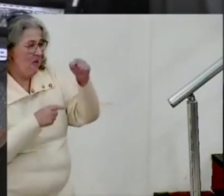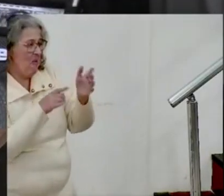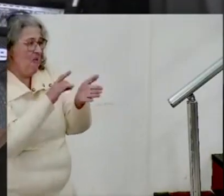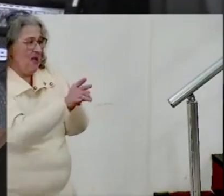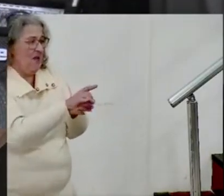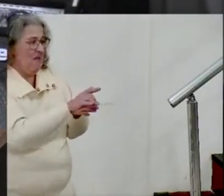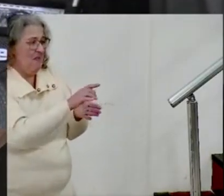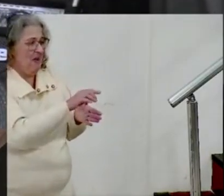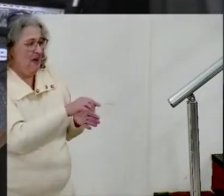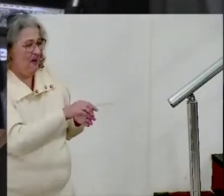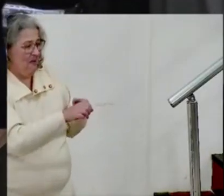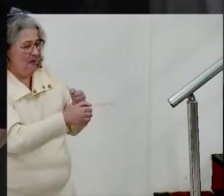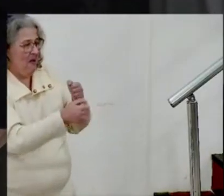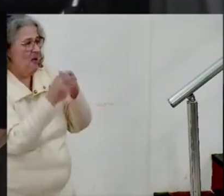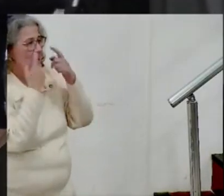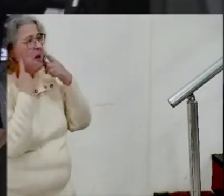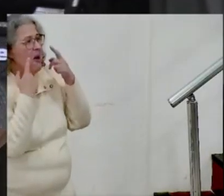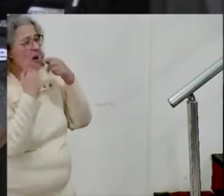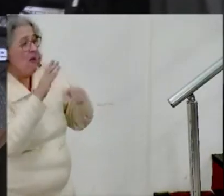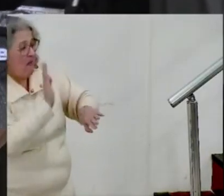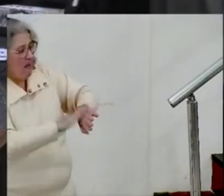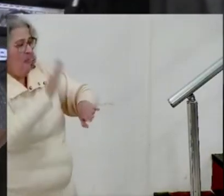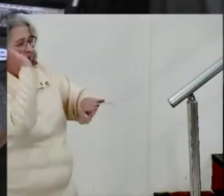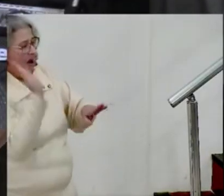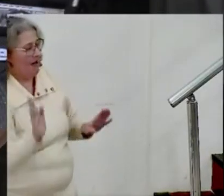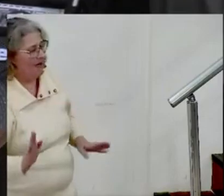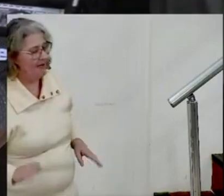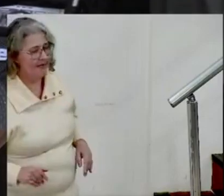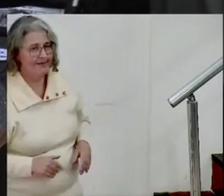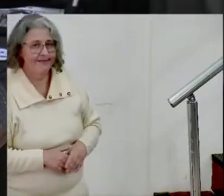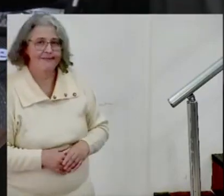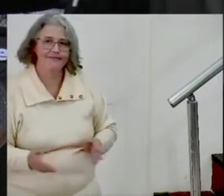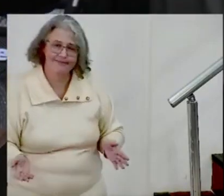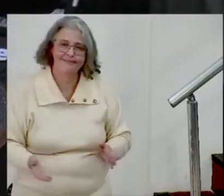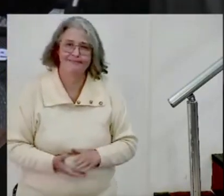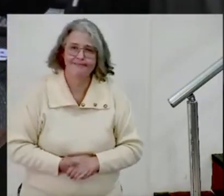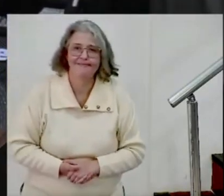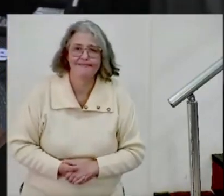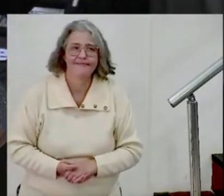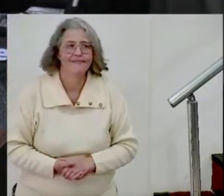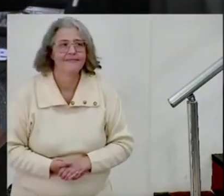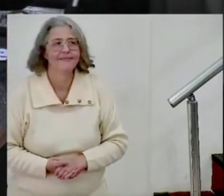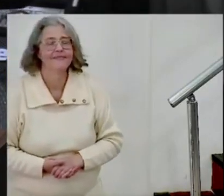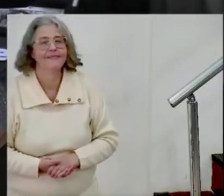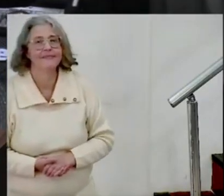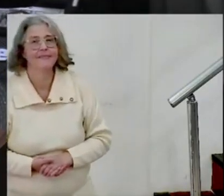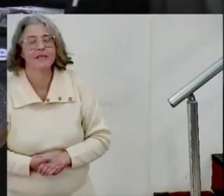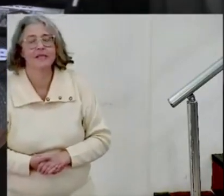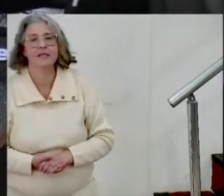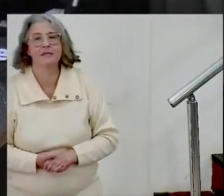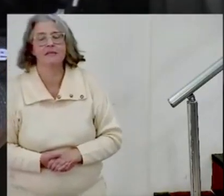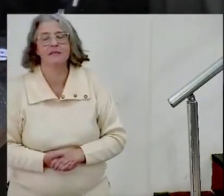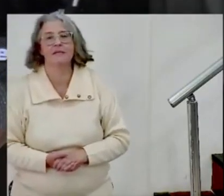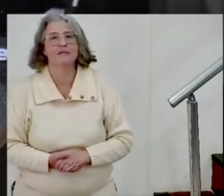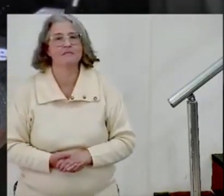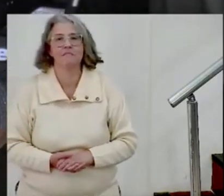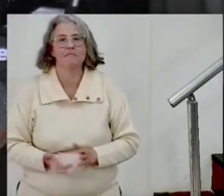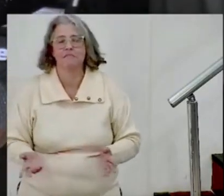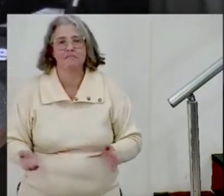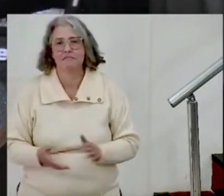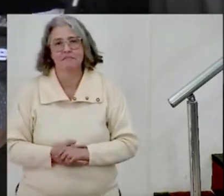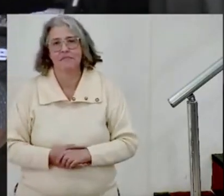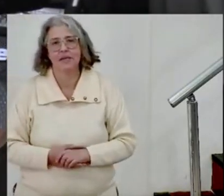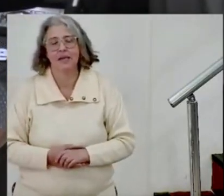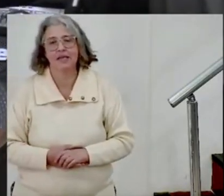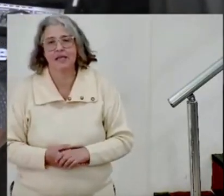tranquei Ezequias, como você tranca um passarinho na gaiola. Verdade, o Ezequias ficou dentro de Jerusalém. Mas só isso que você tem para dizer,